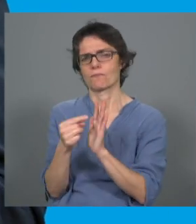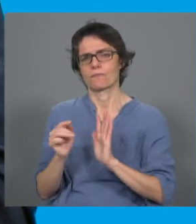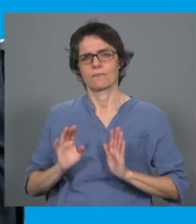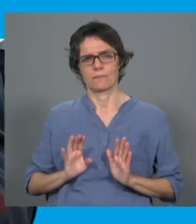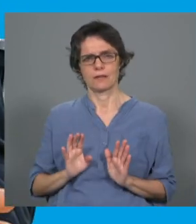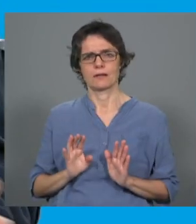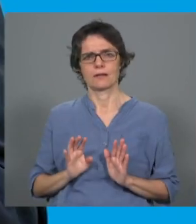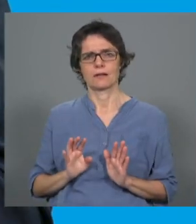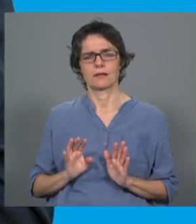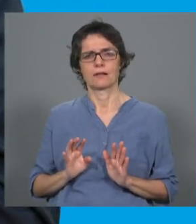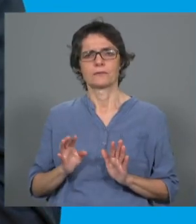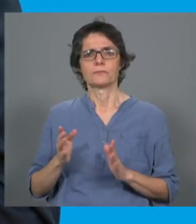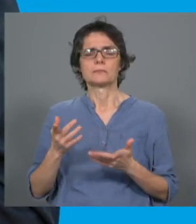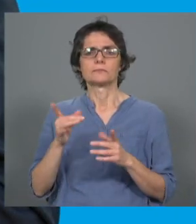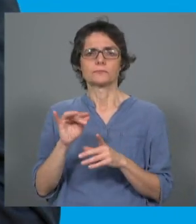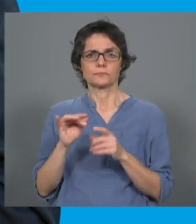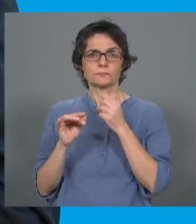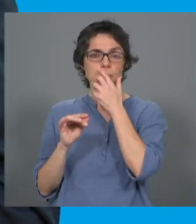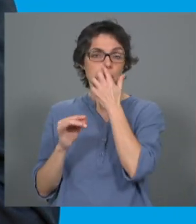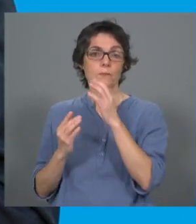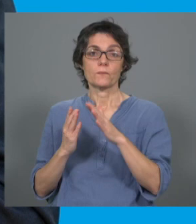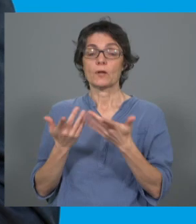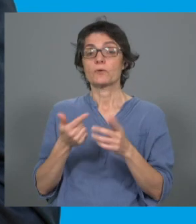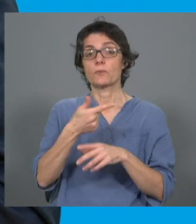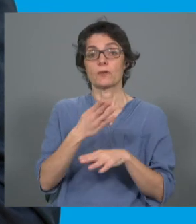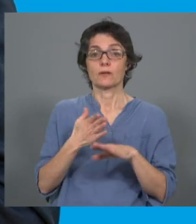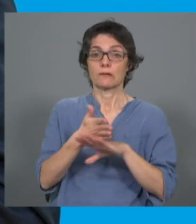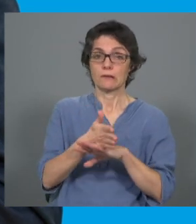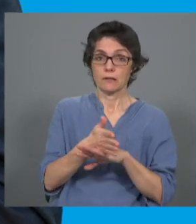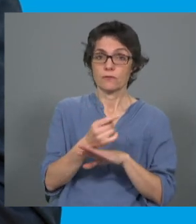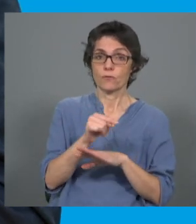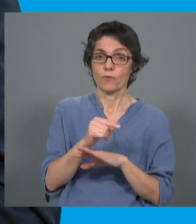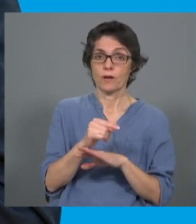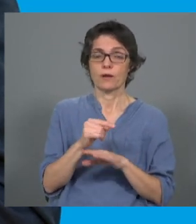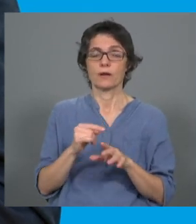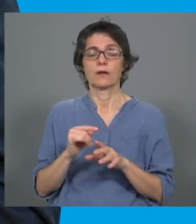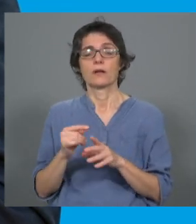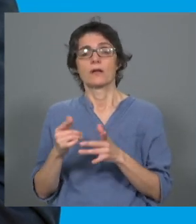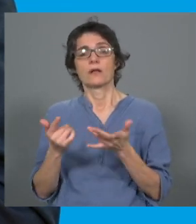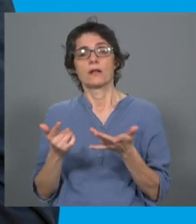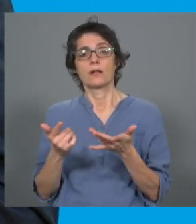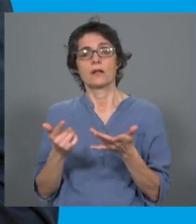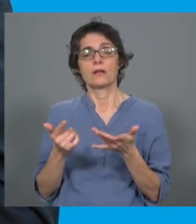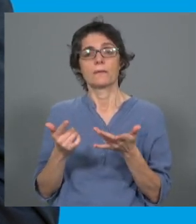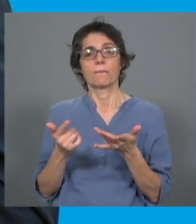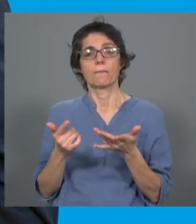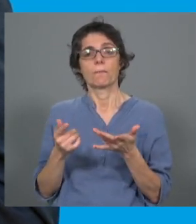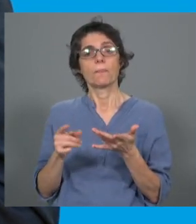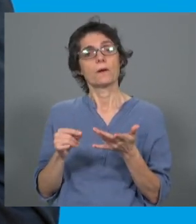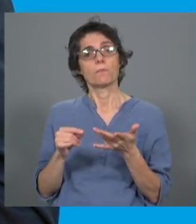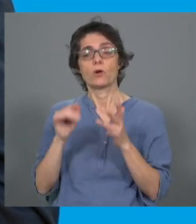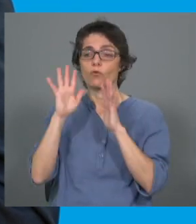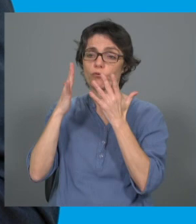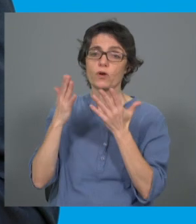Se me permite, quer através da transmissão em direto da Canção Nova, quer também através do